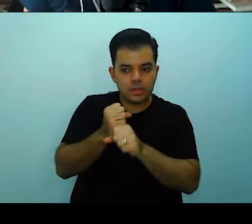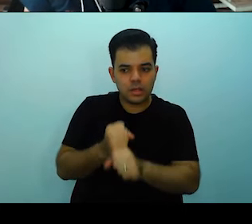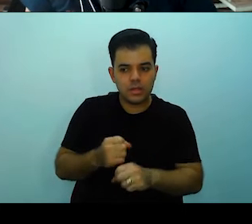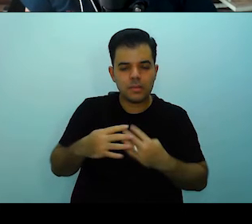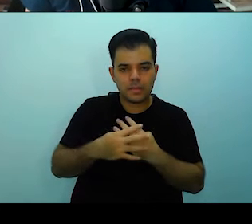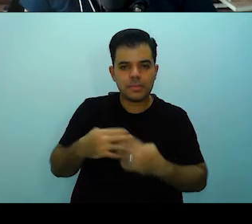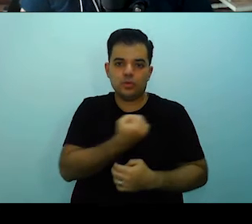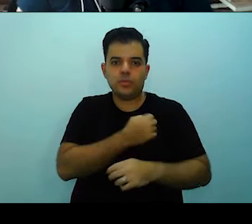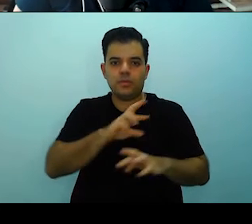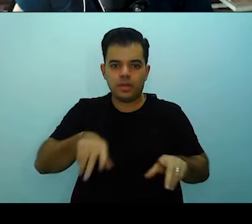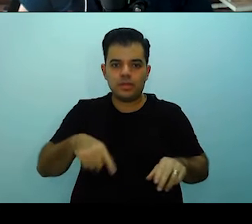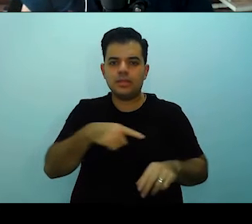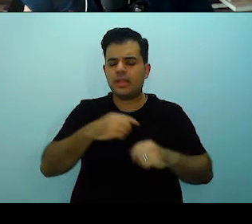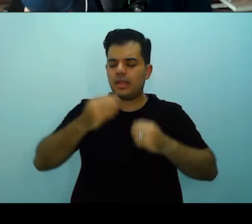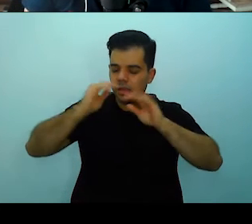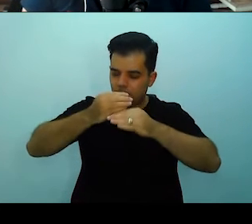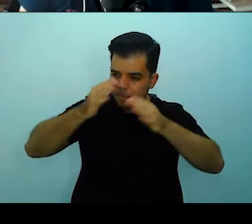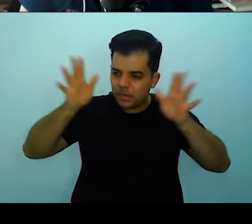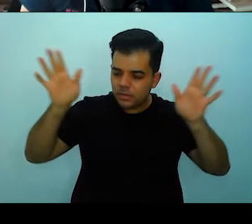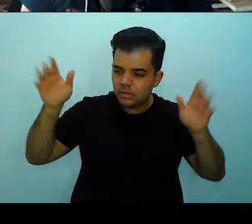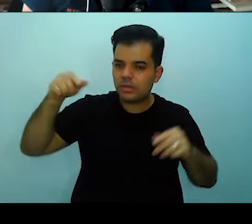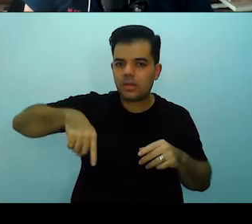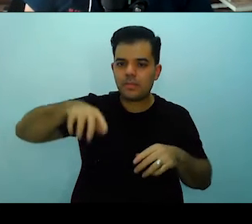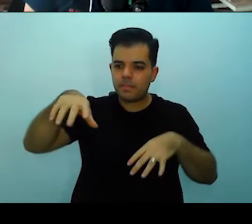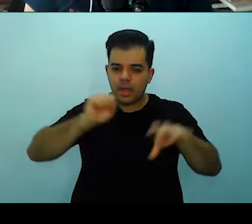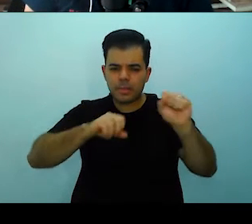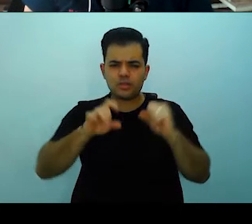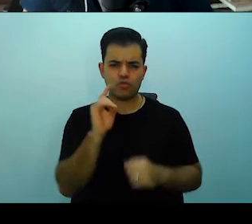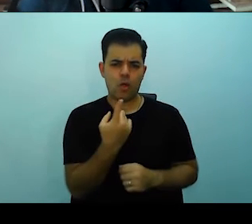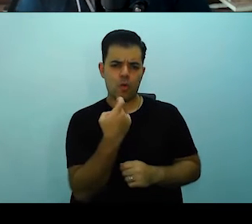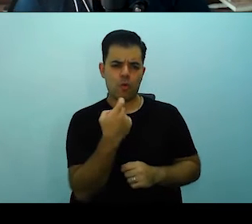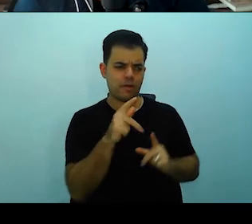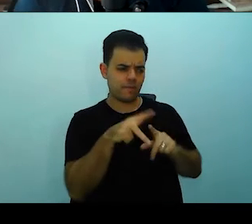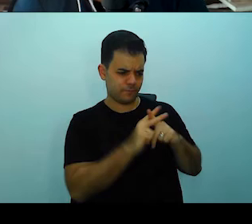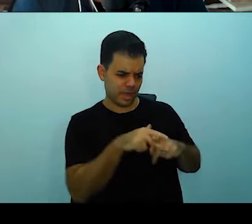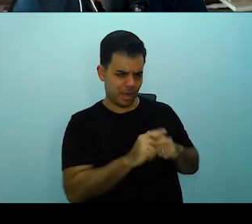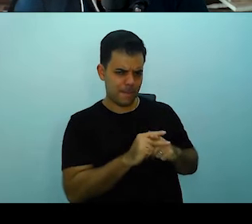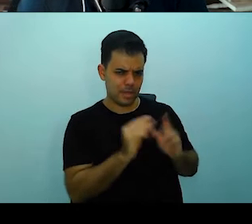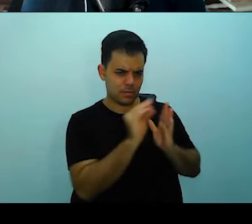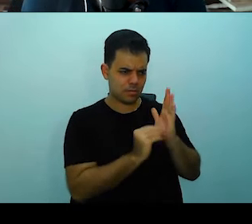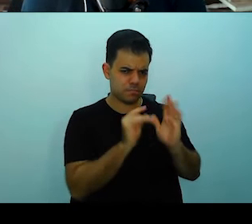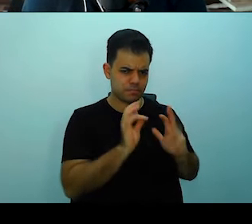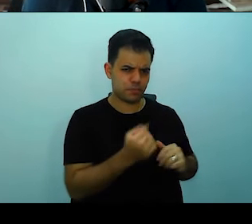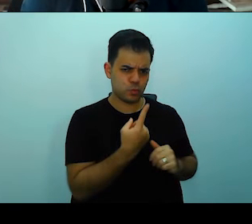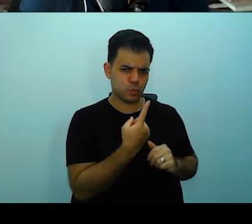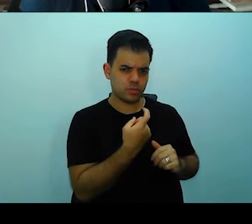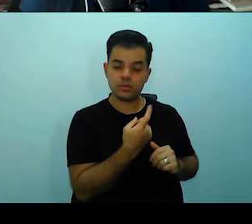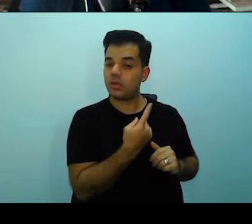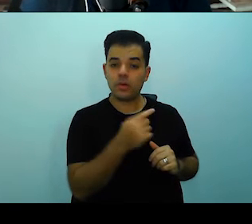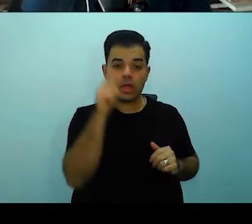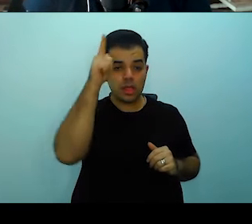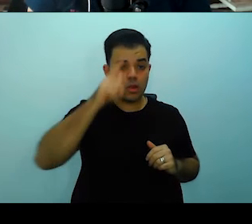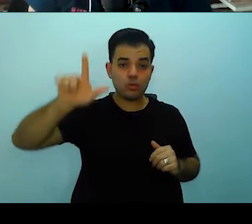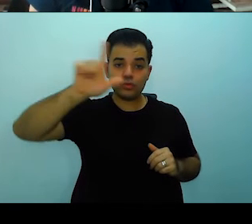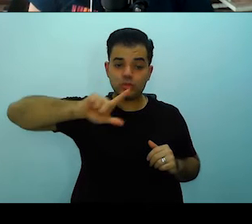correlação entre você abranger ali, não uma ferramenta de programação, mas o conceito lógico,